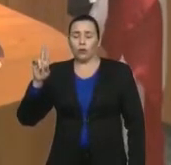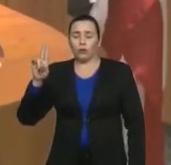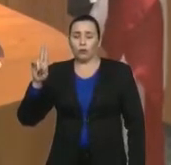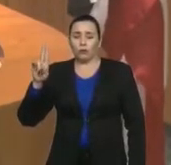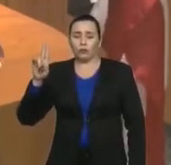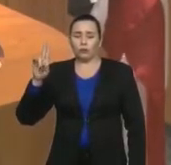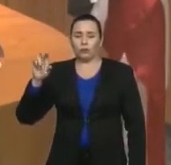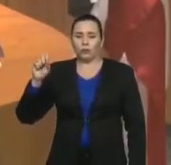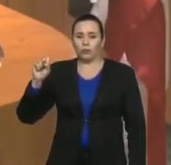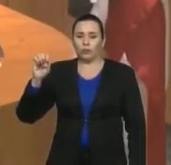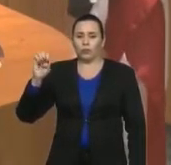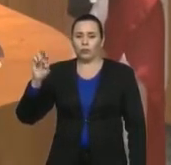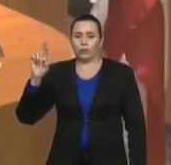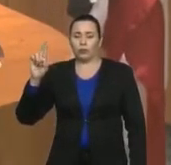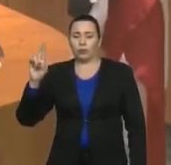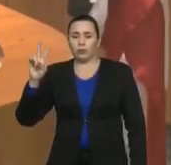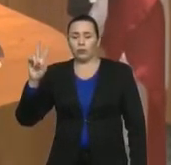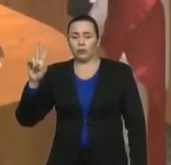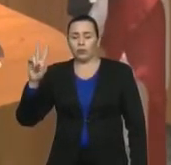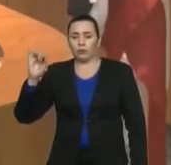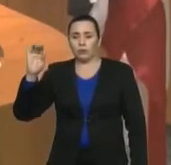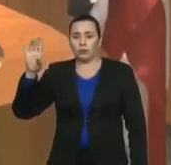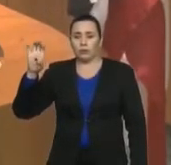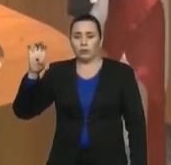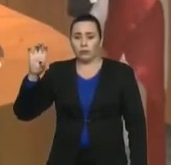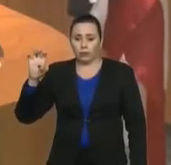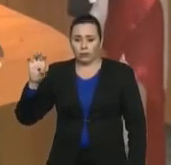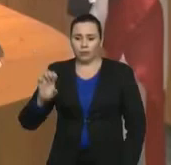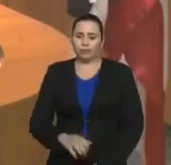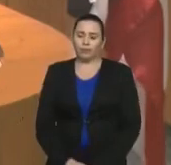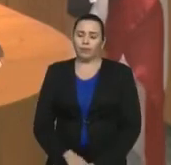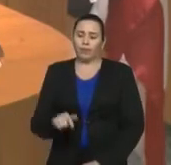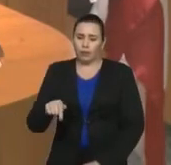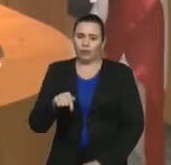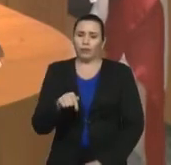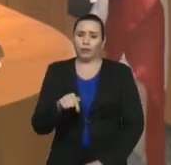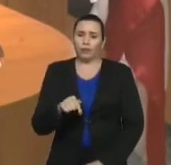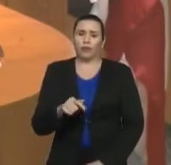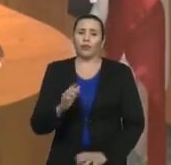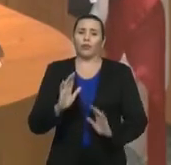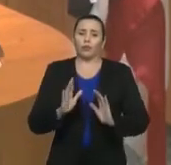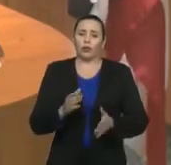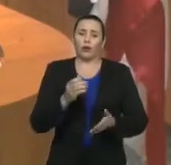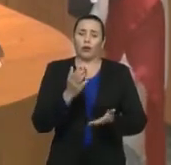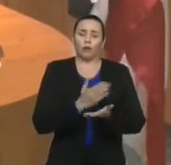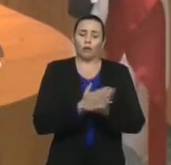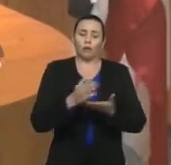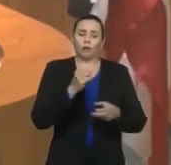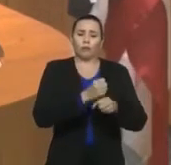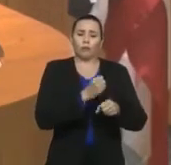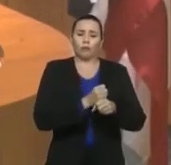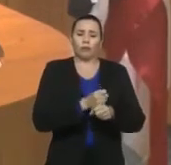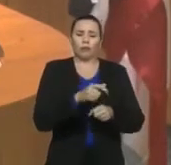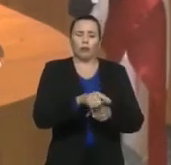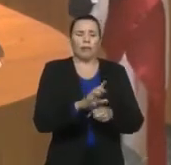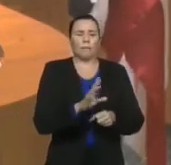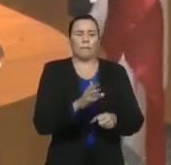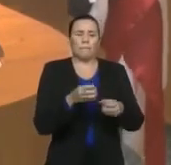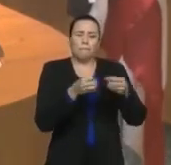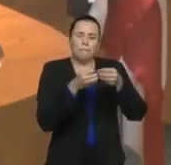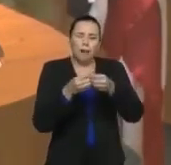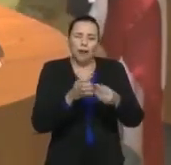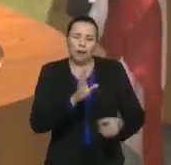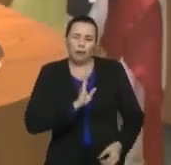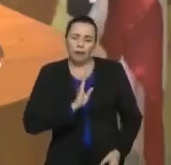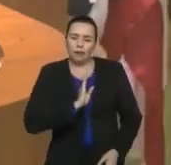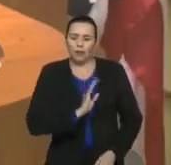a BR ali em Bacabal. Mas não houve nenhum momento a empresa trabalhando